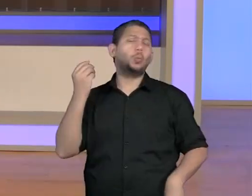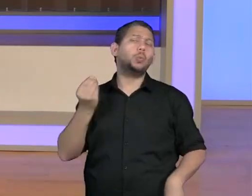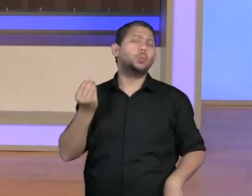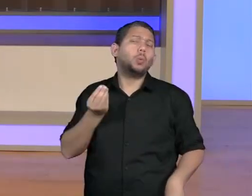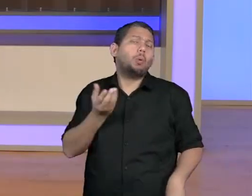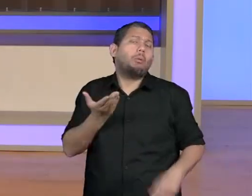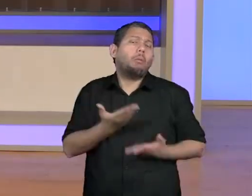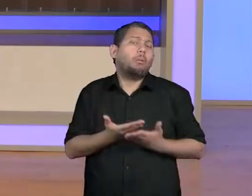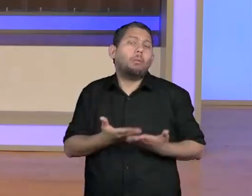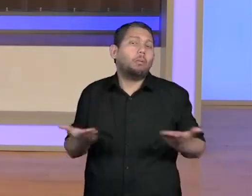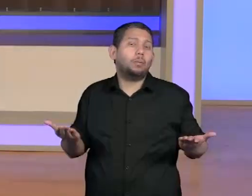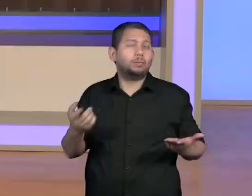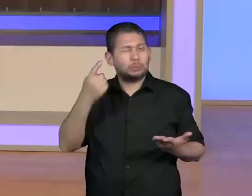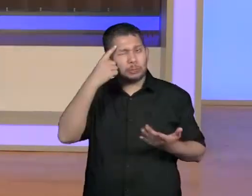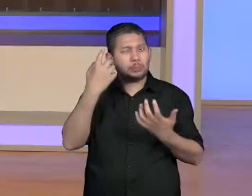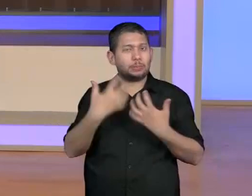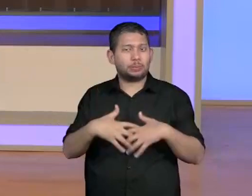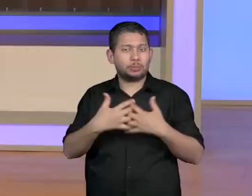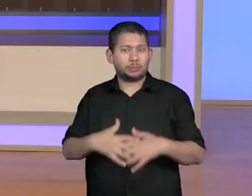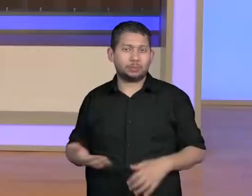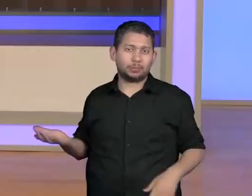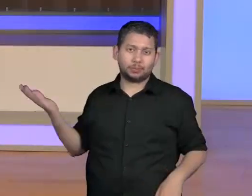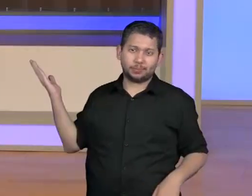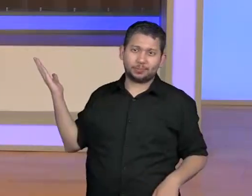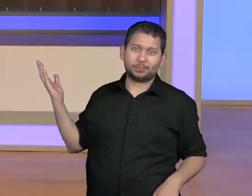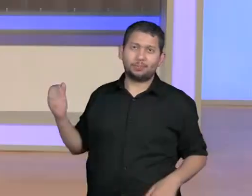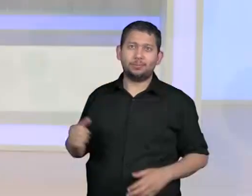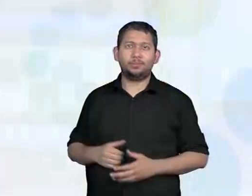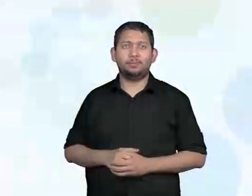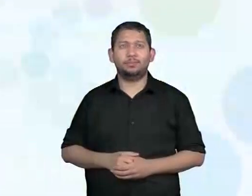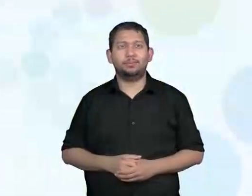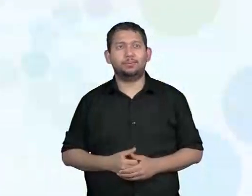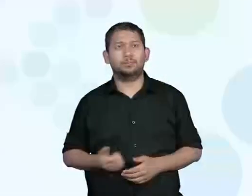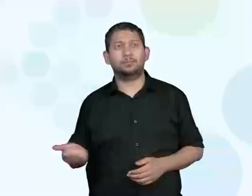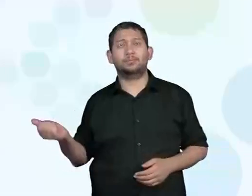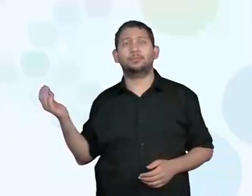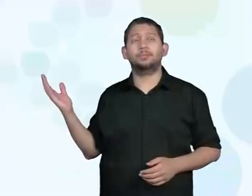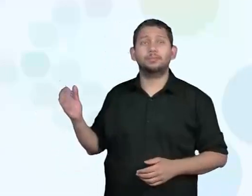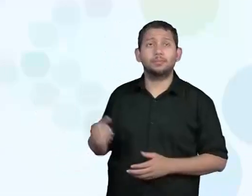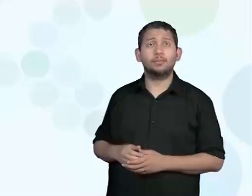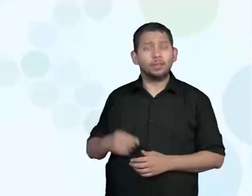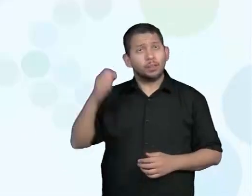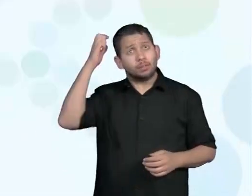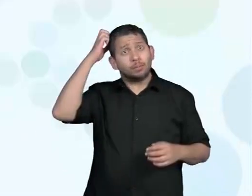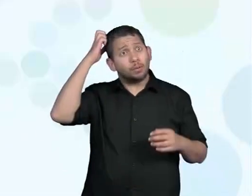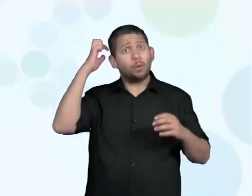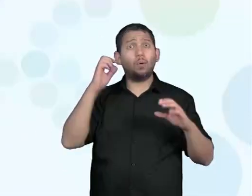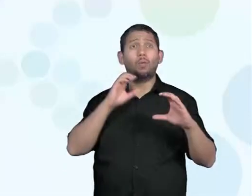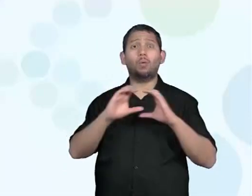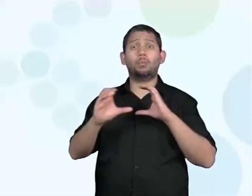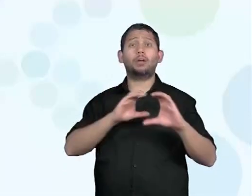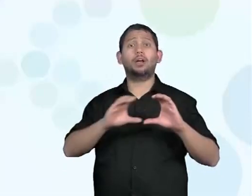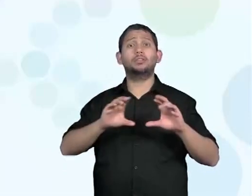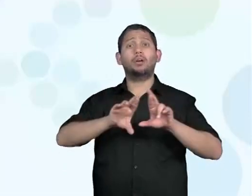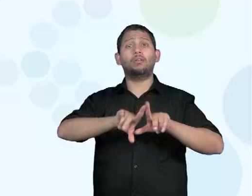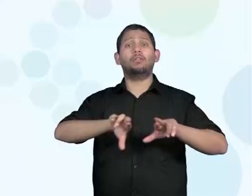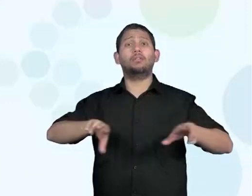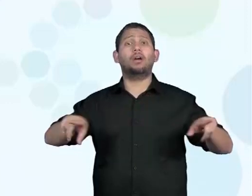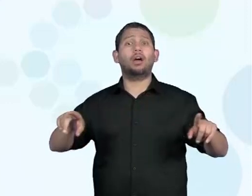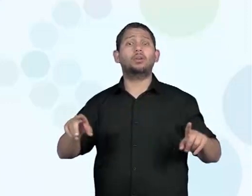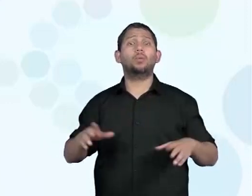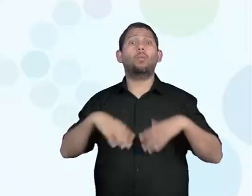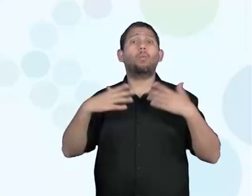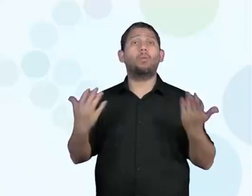ele hoje. Vamos lá? Olha só, título na tela, tipos de comunicação. Vamos falar sobre